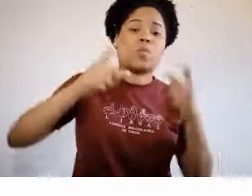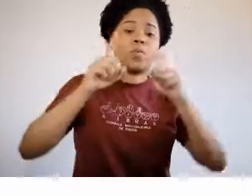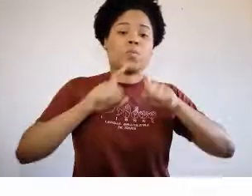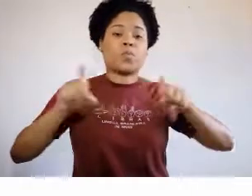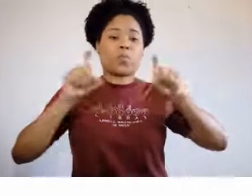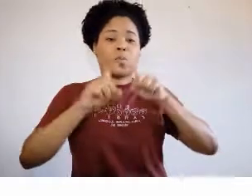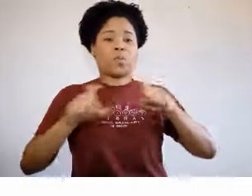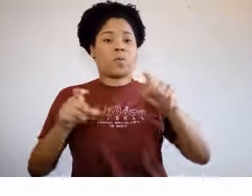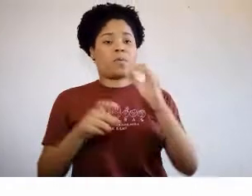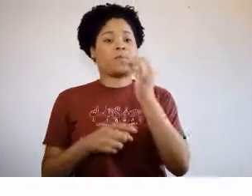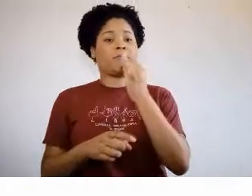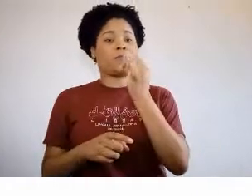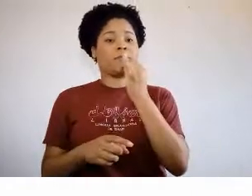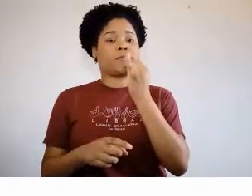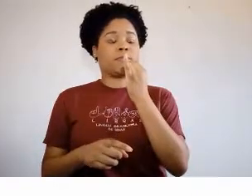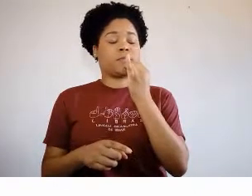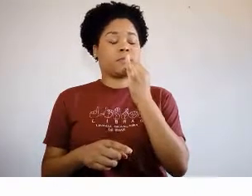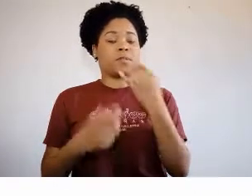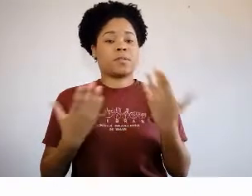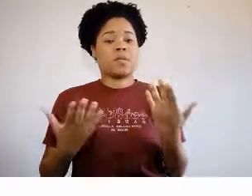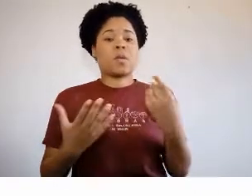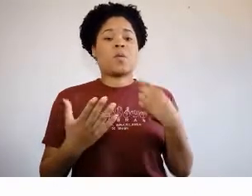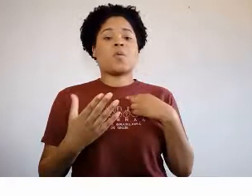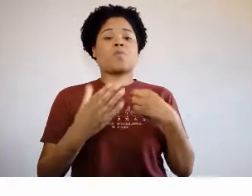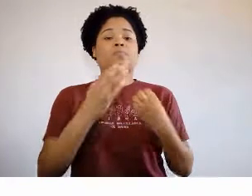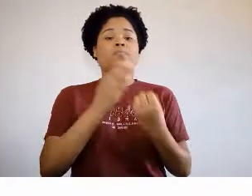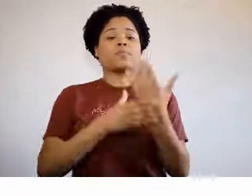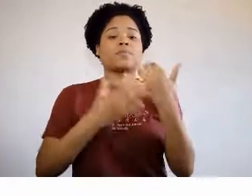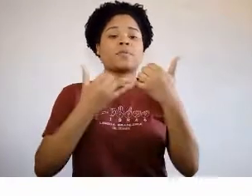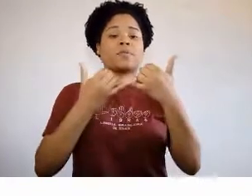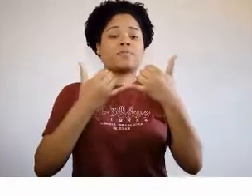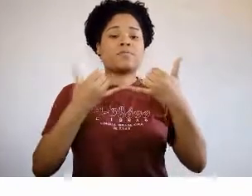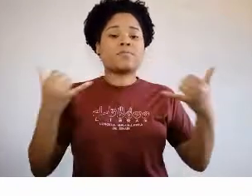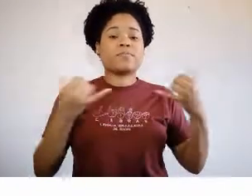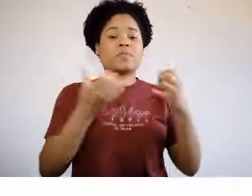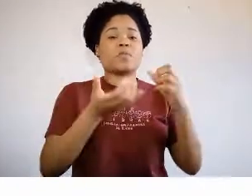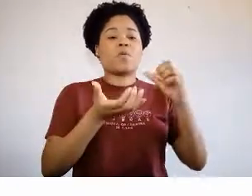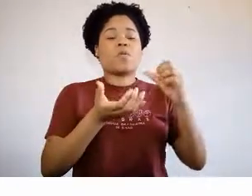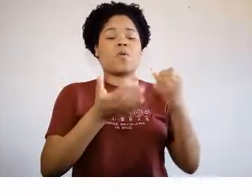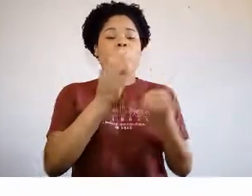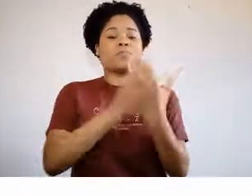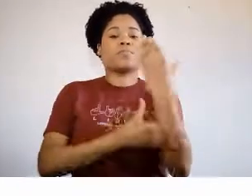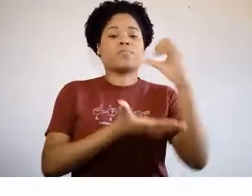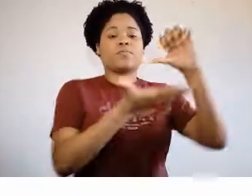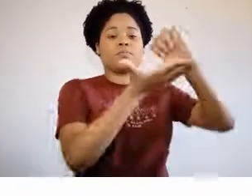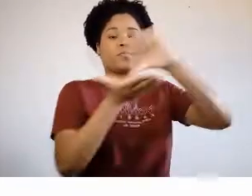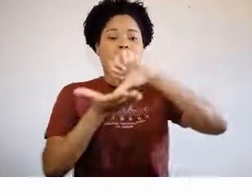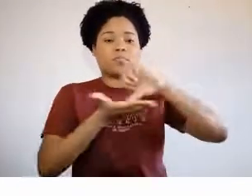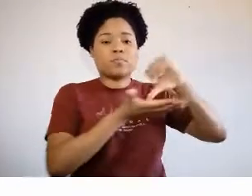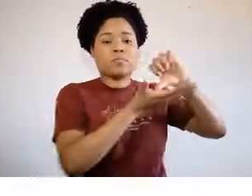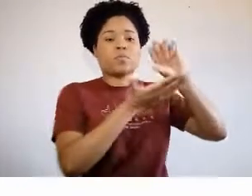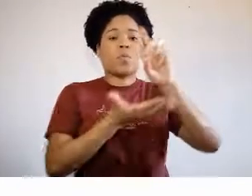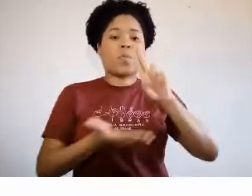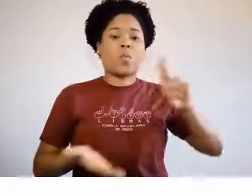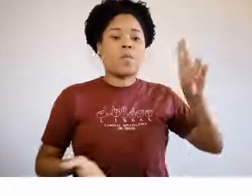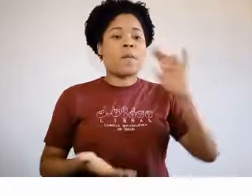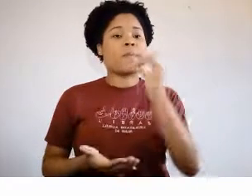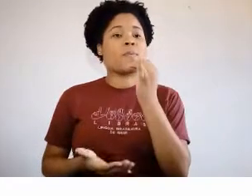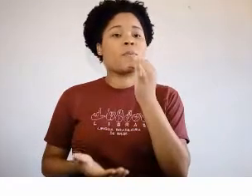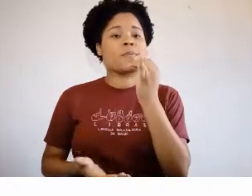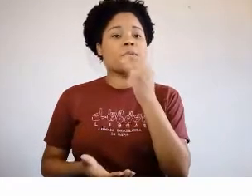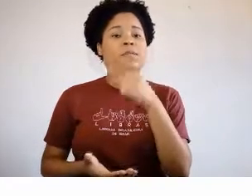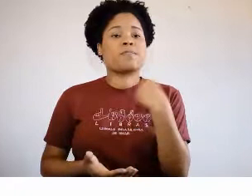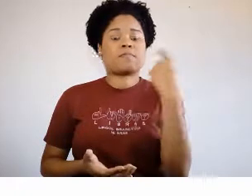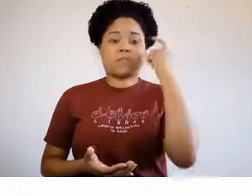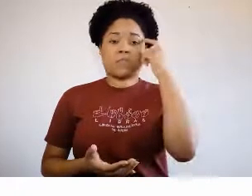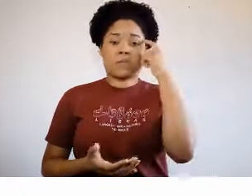computadores. Vou dar aqui um exemplo de uma rede que foi construída entre diversos campos de uma universidade. Então, olha,